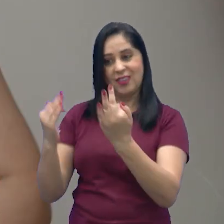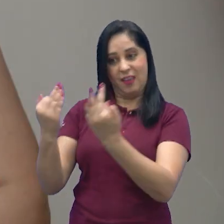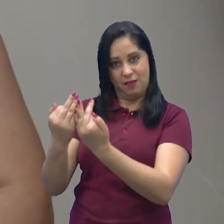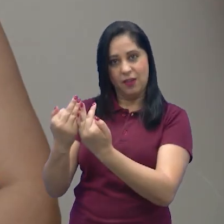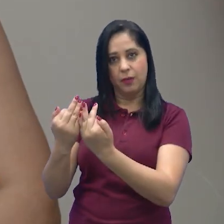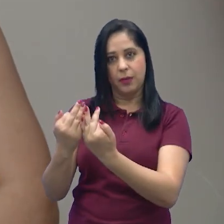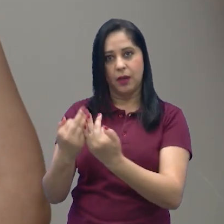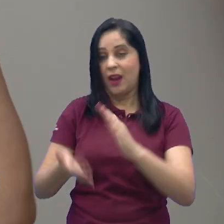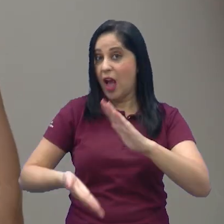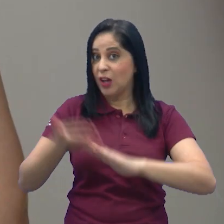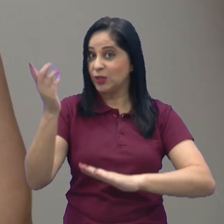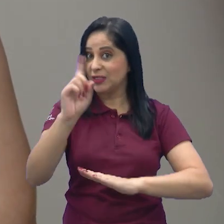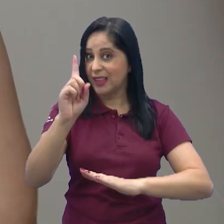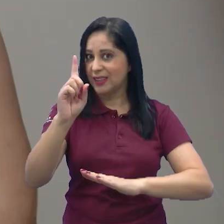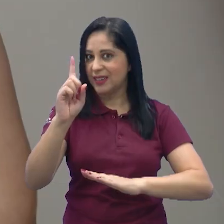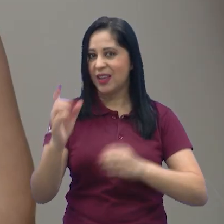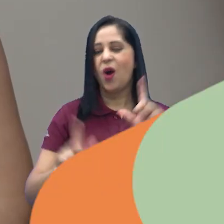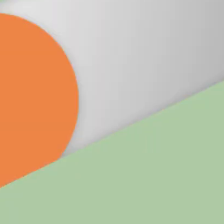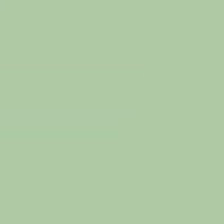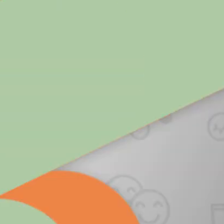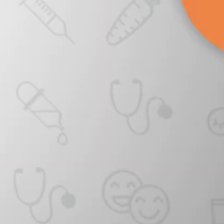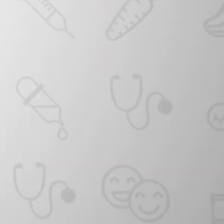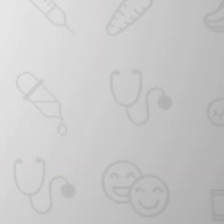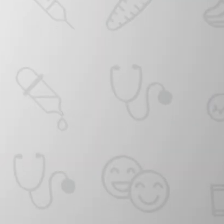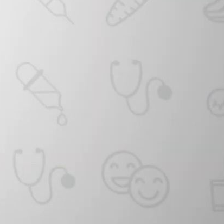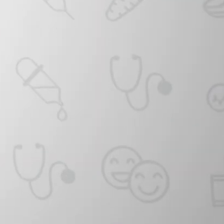aí, que o De Bem com Você volta já já.